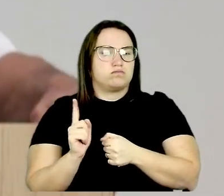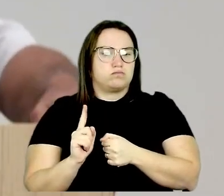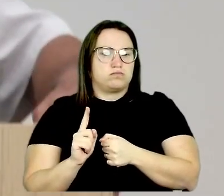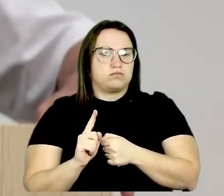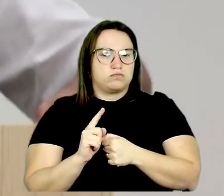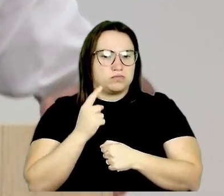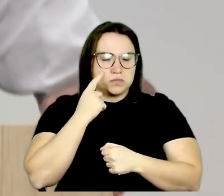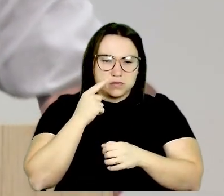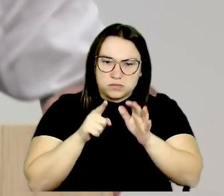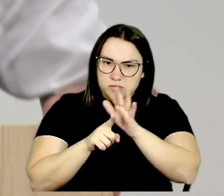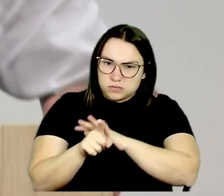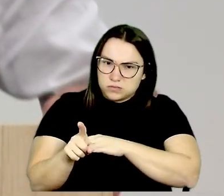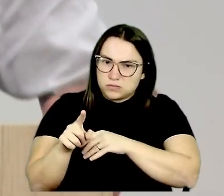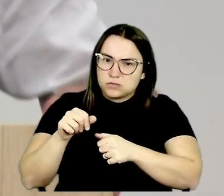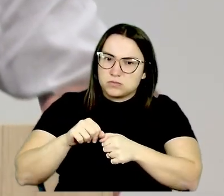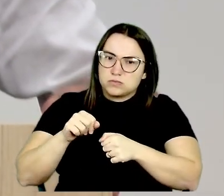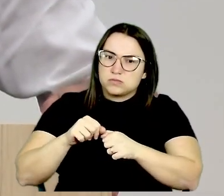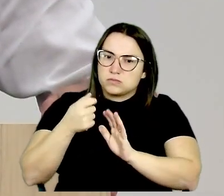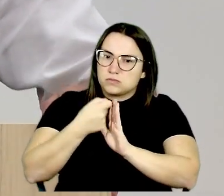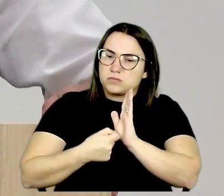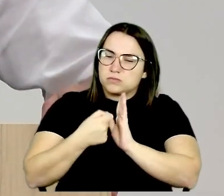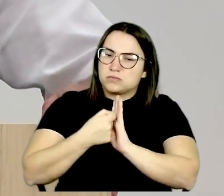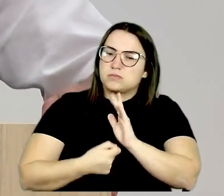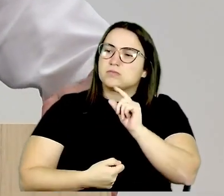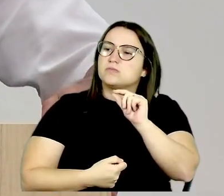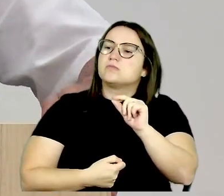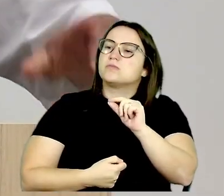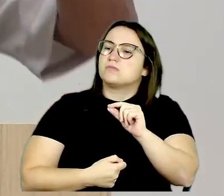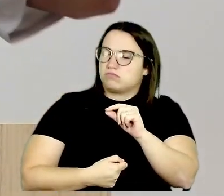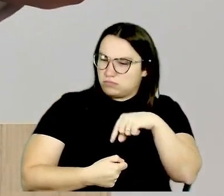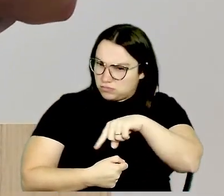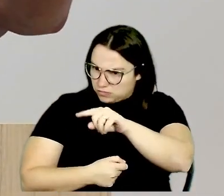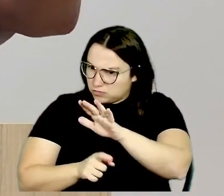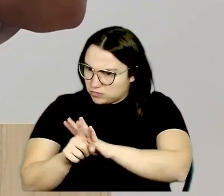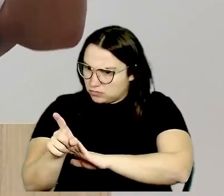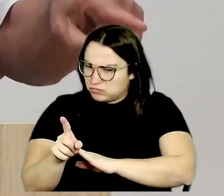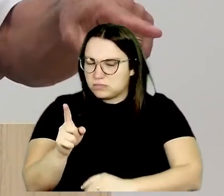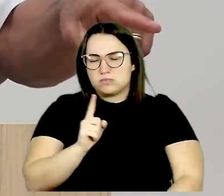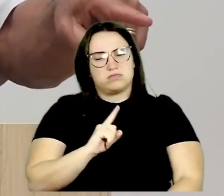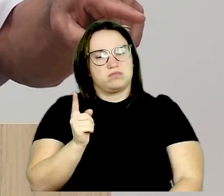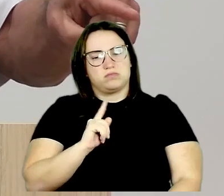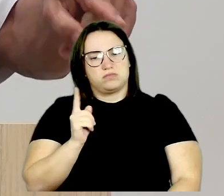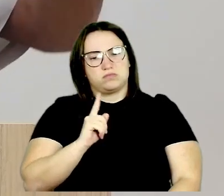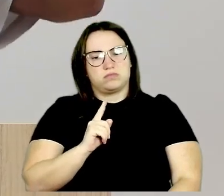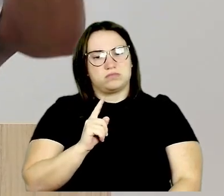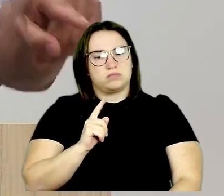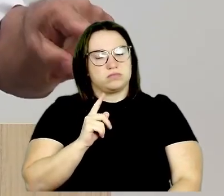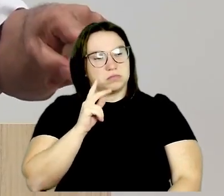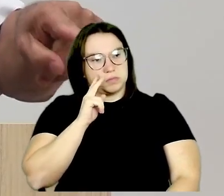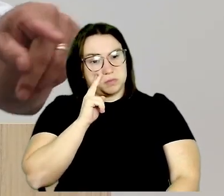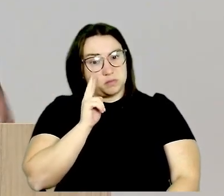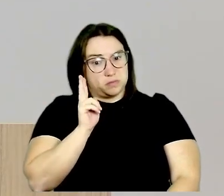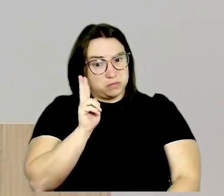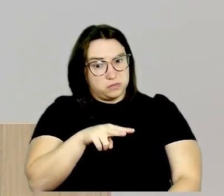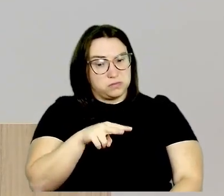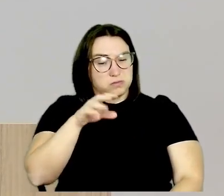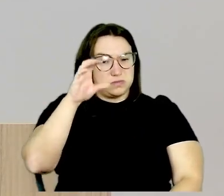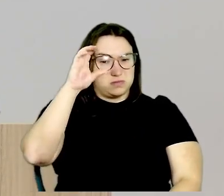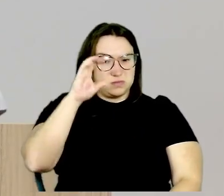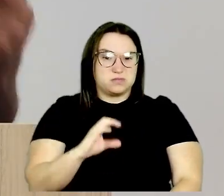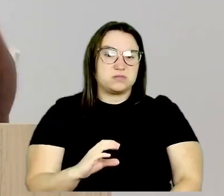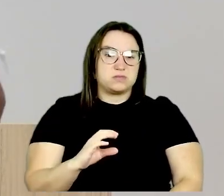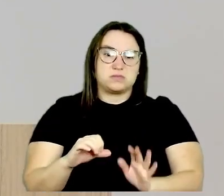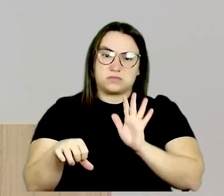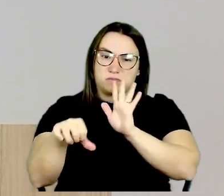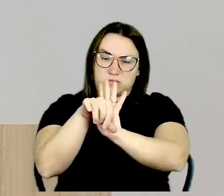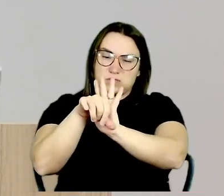lá perguntar para ele o que, que ele estava anotando? Você não foi. Agora, você como viu, você é cidadão,